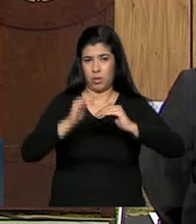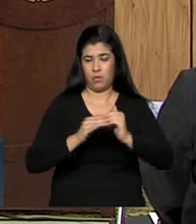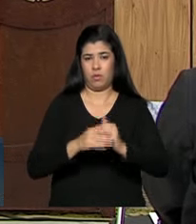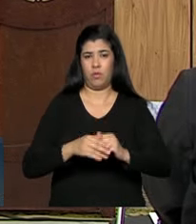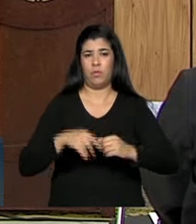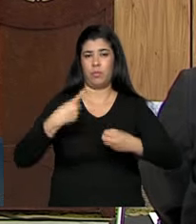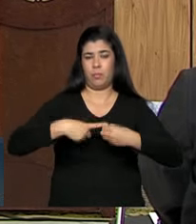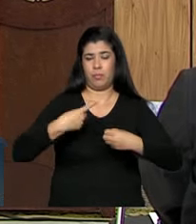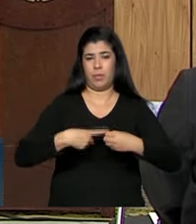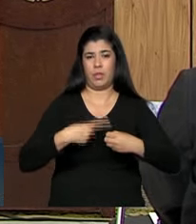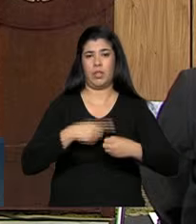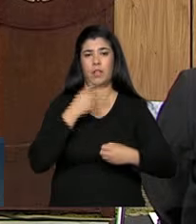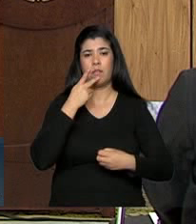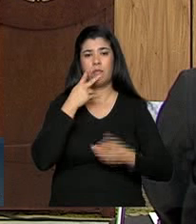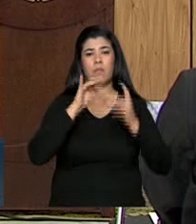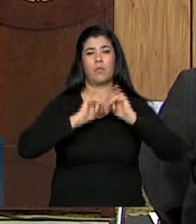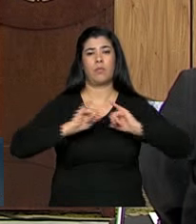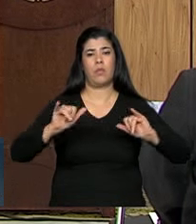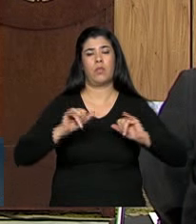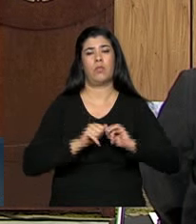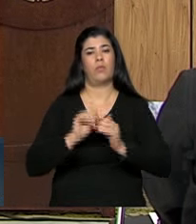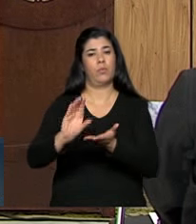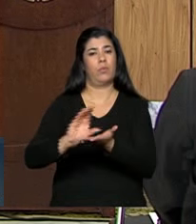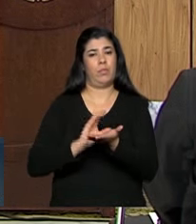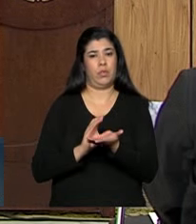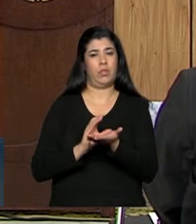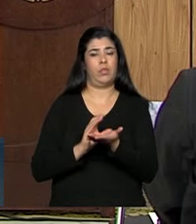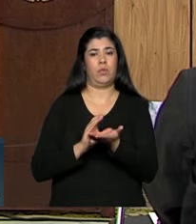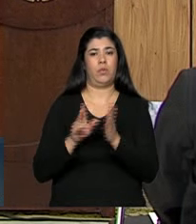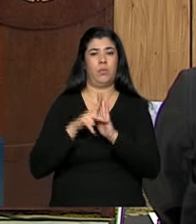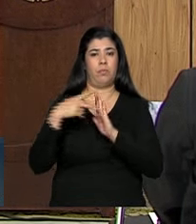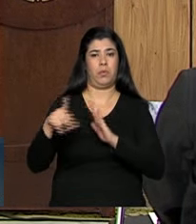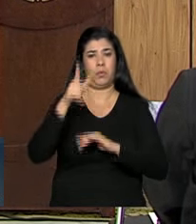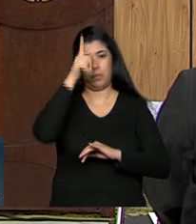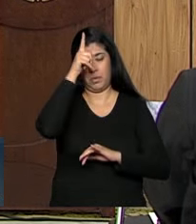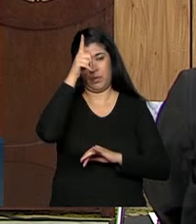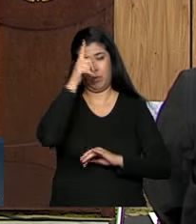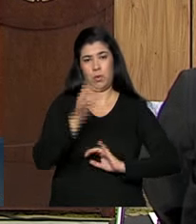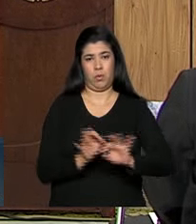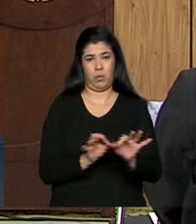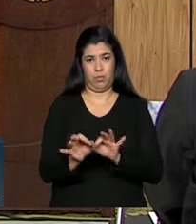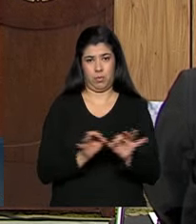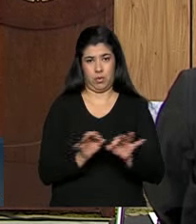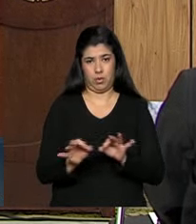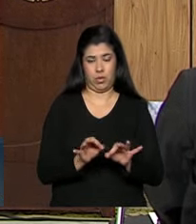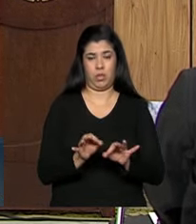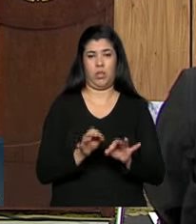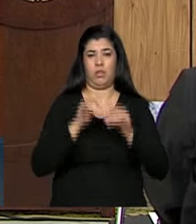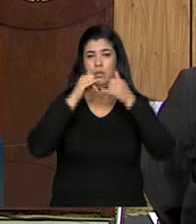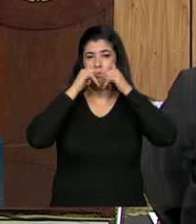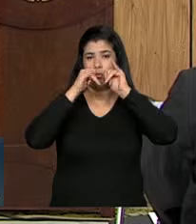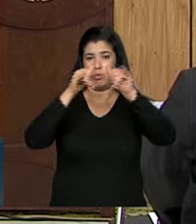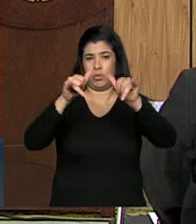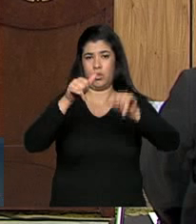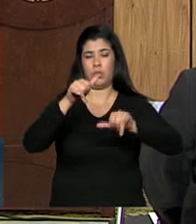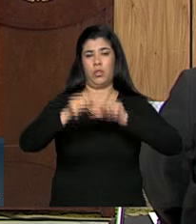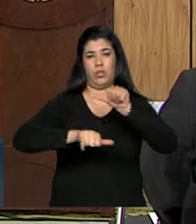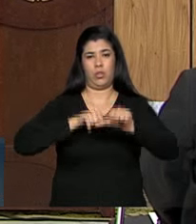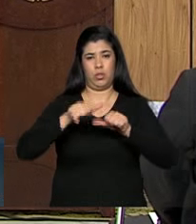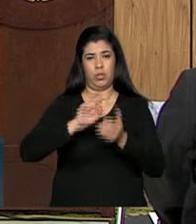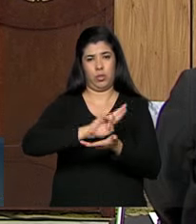com satisfação o anúncio de financiamentos alemães a projetos em energias renováveis,